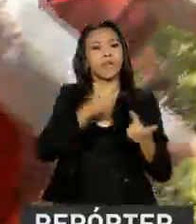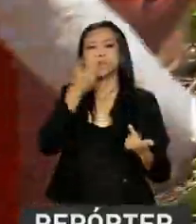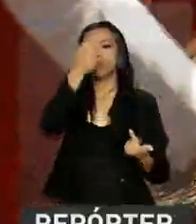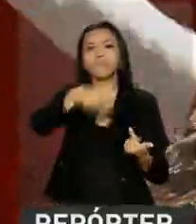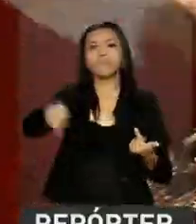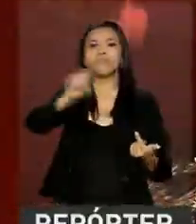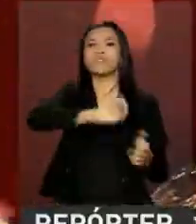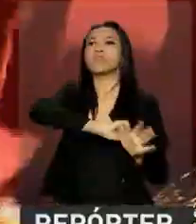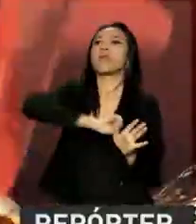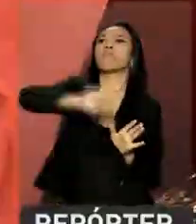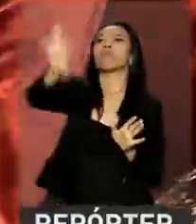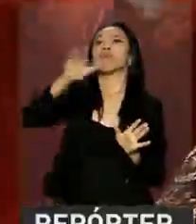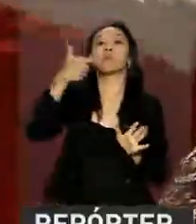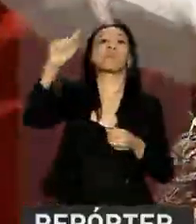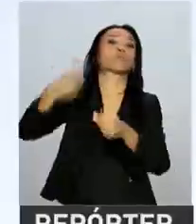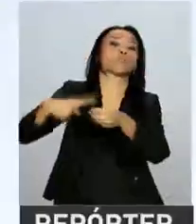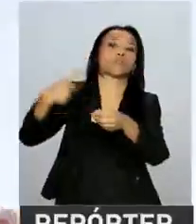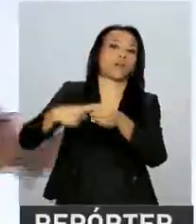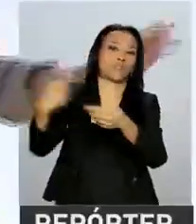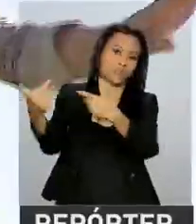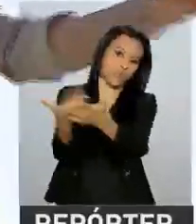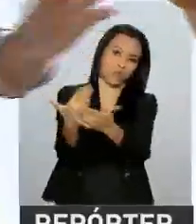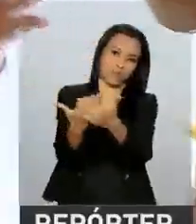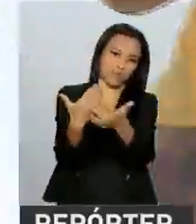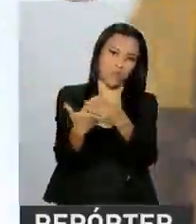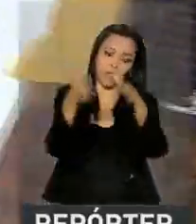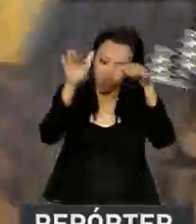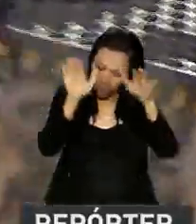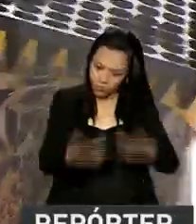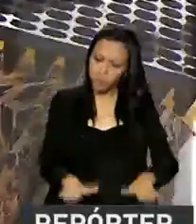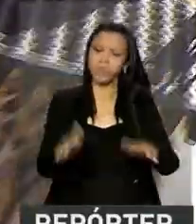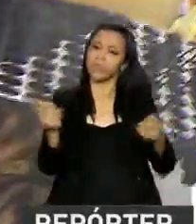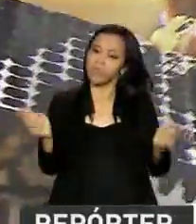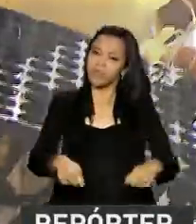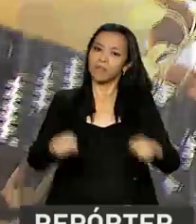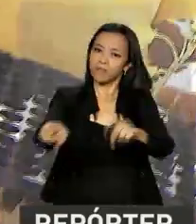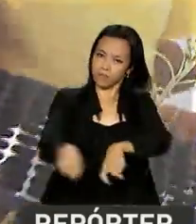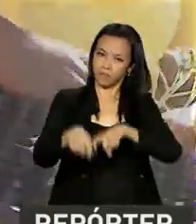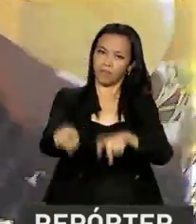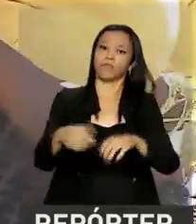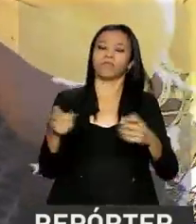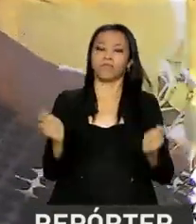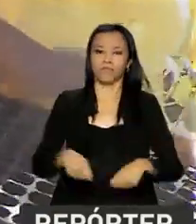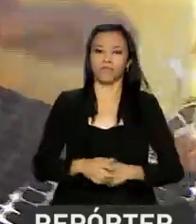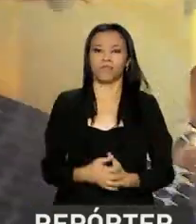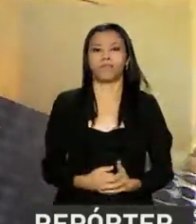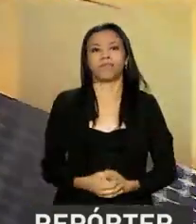sair do campo para estudar. Você pode estudar para estar e fortalecer o processo do campo.